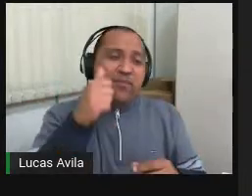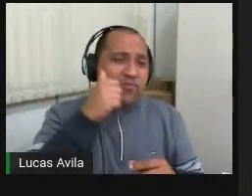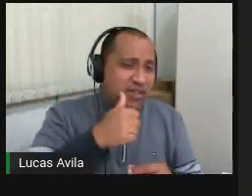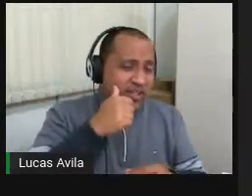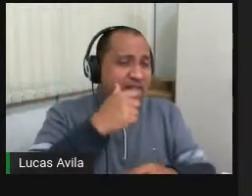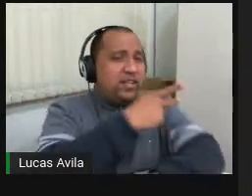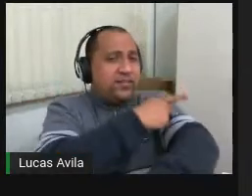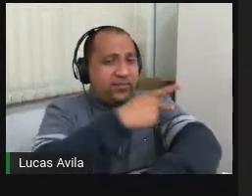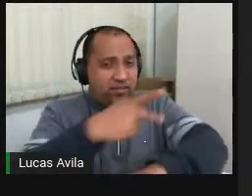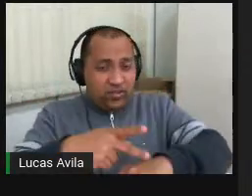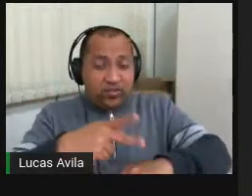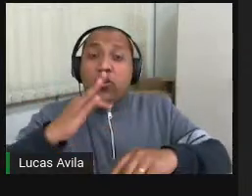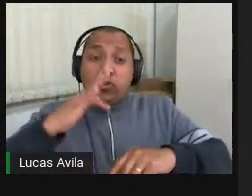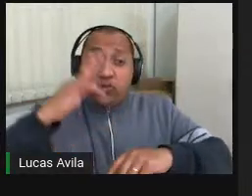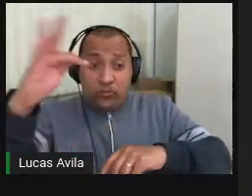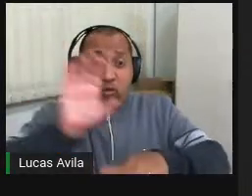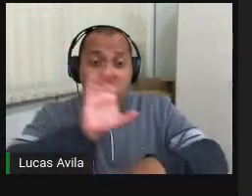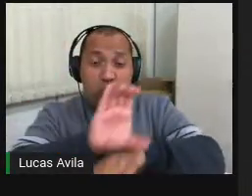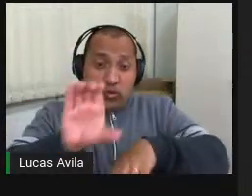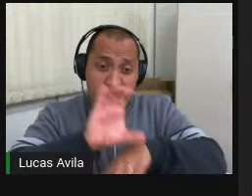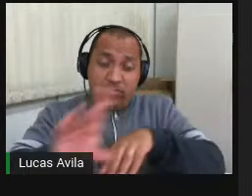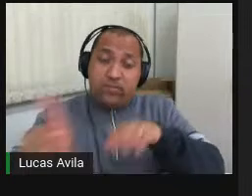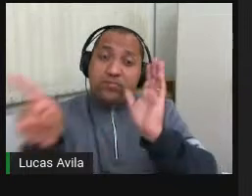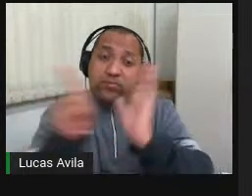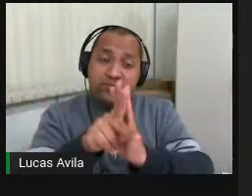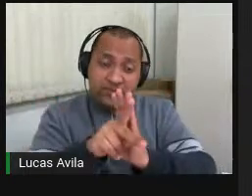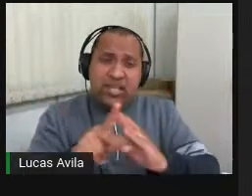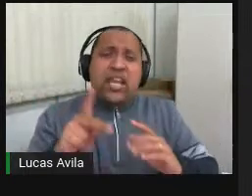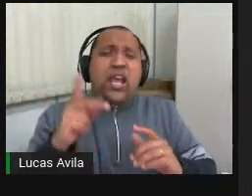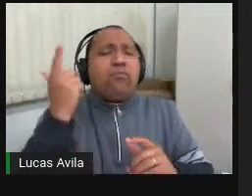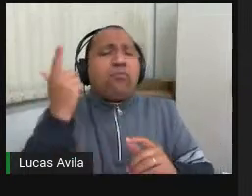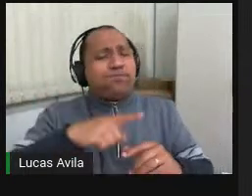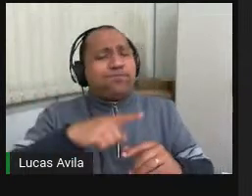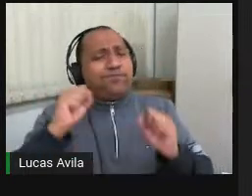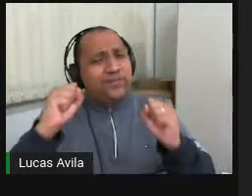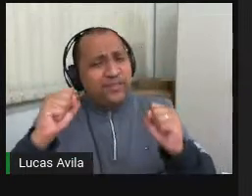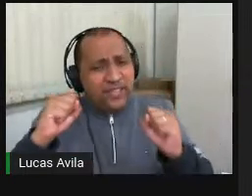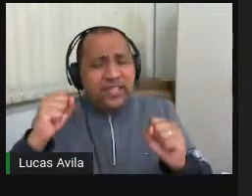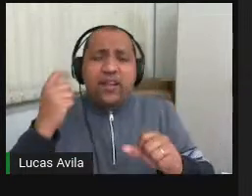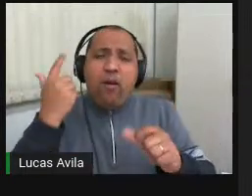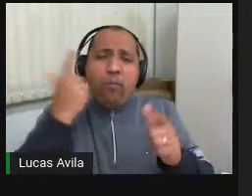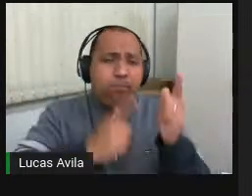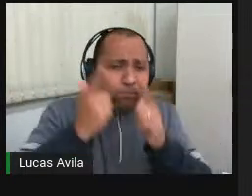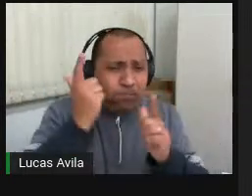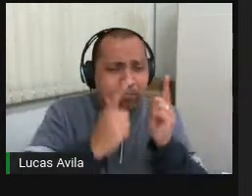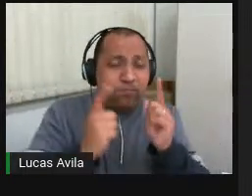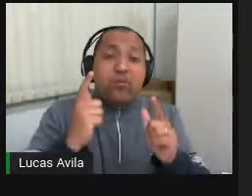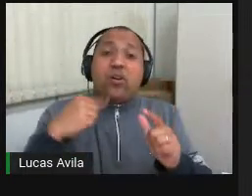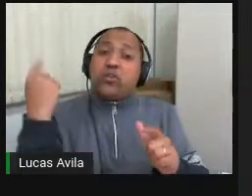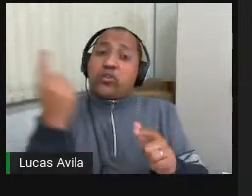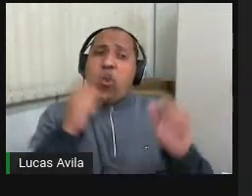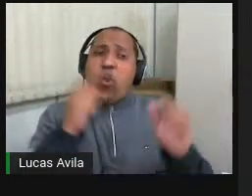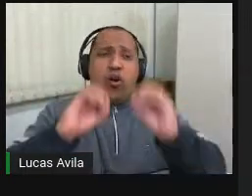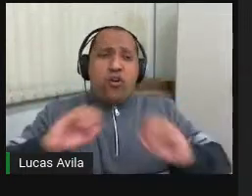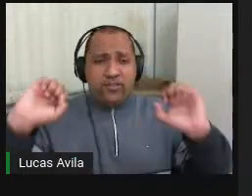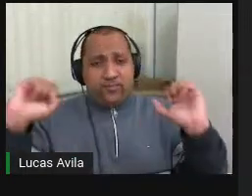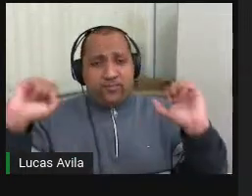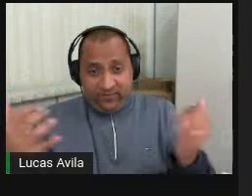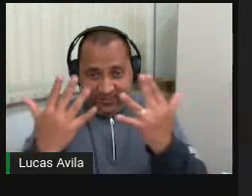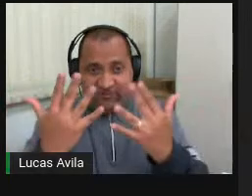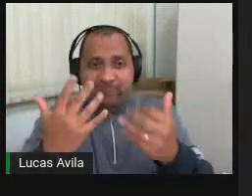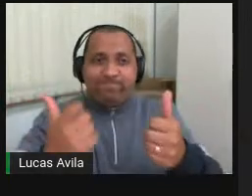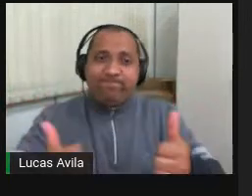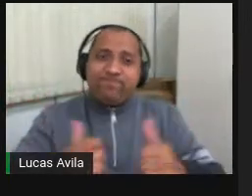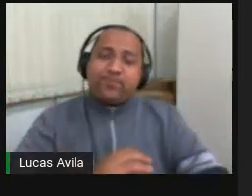futuras pedagogas agora do curso de pedagogia, muito sucesso e muitas conquistas e que tenhamos uma ótima solenidade.